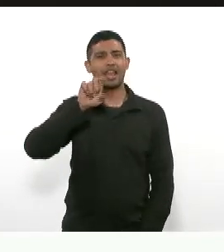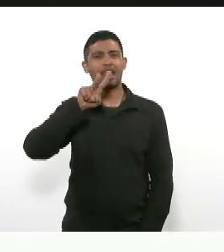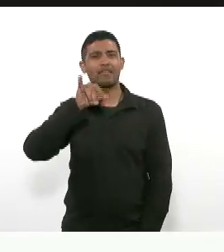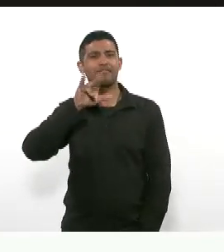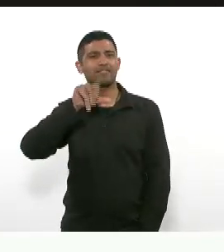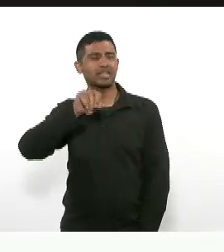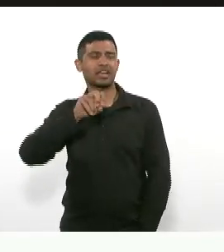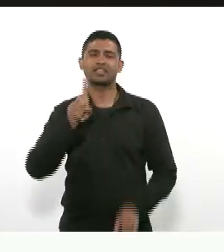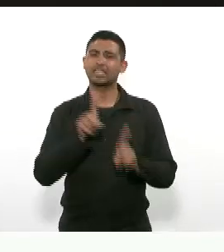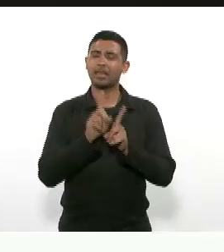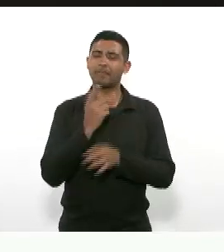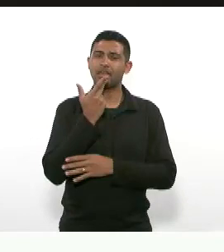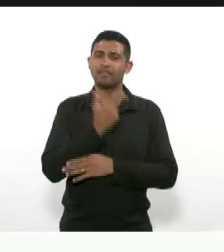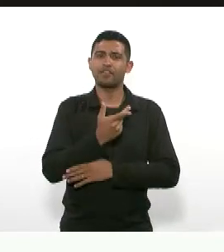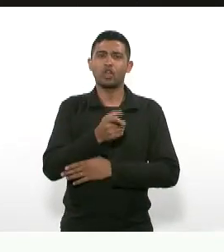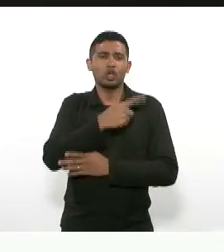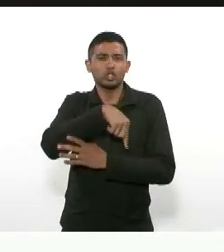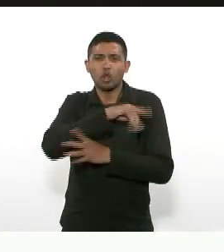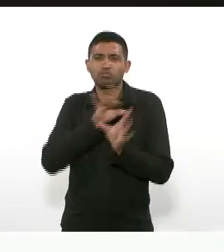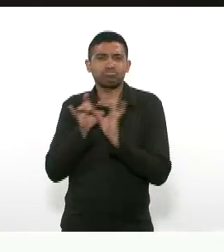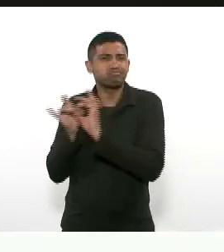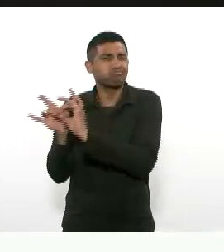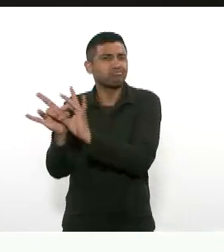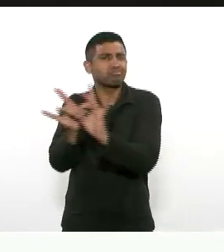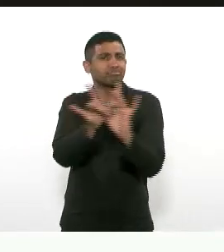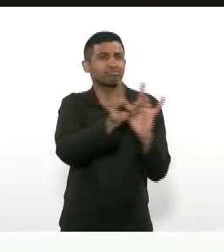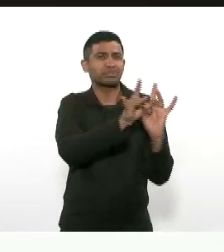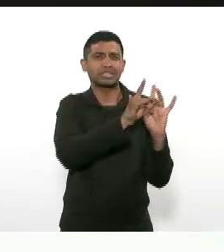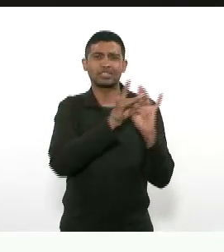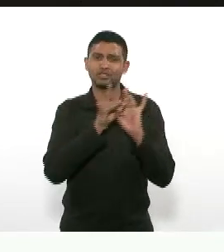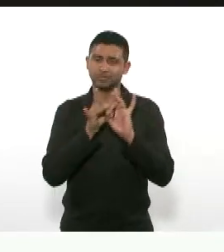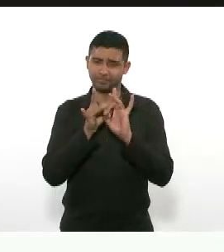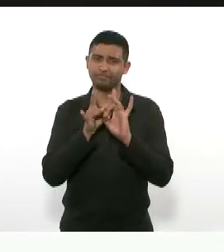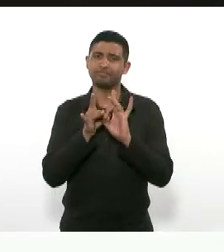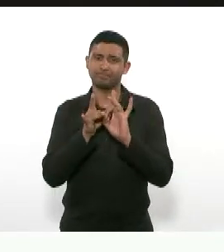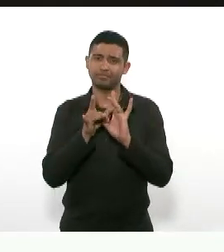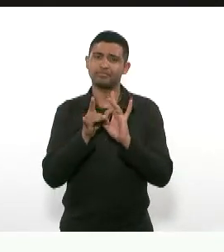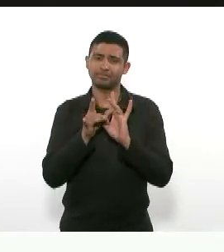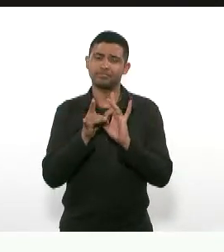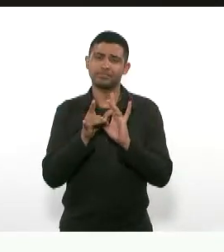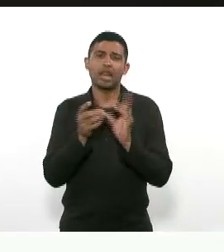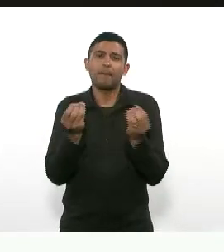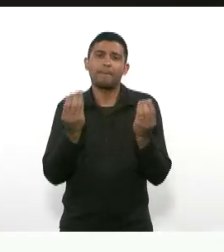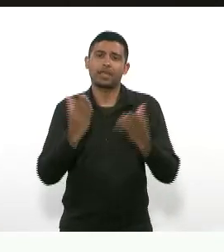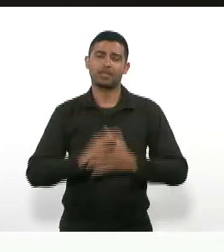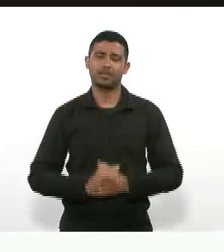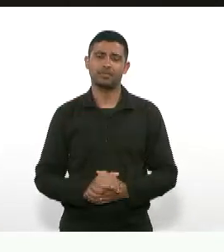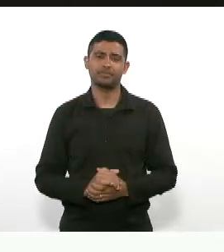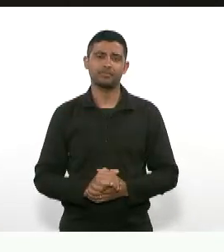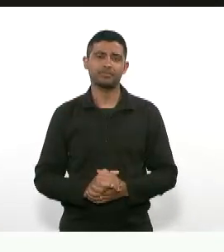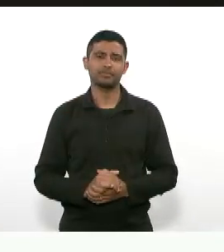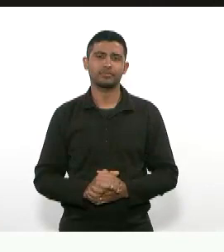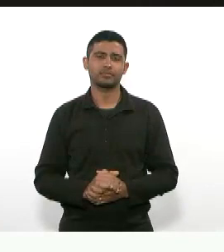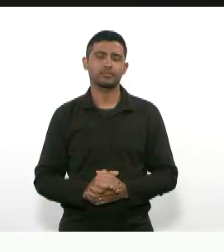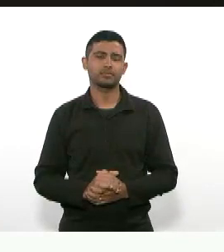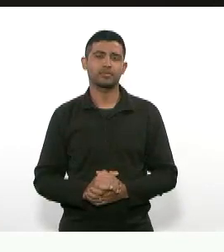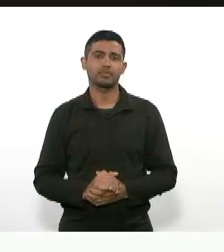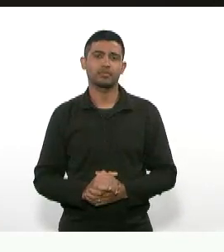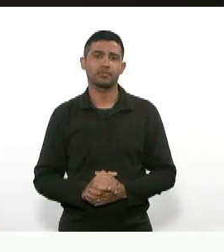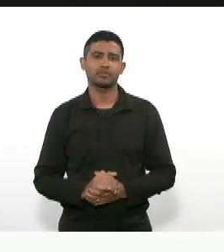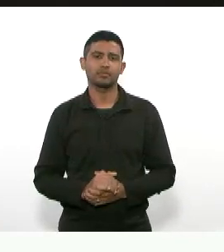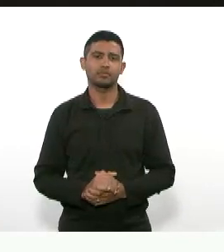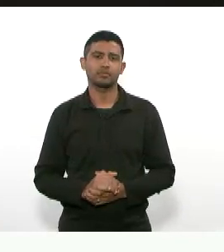disse, uma integração de todos. Por quê? Porque para que a gente não tenha que fazer